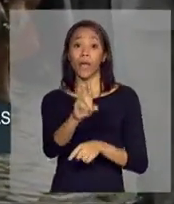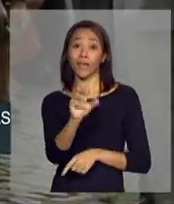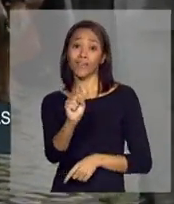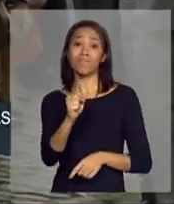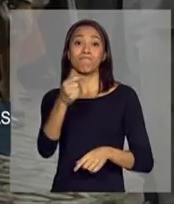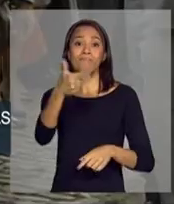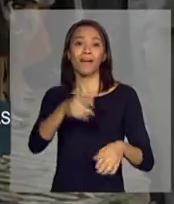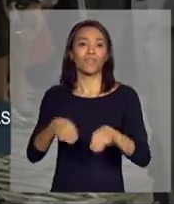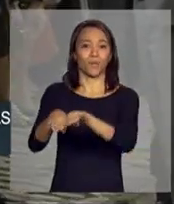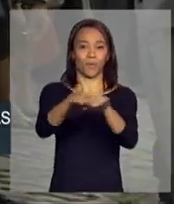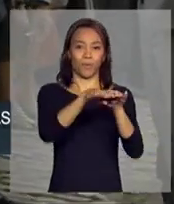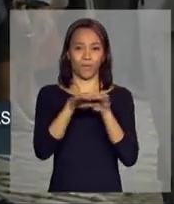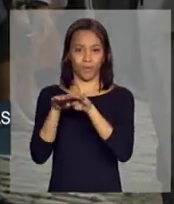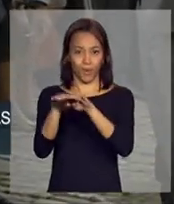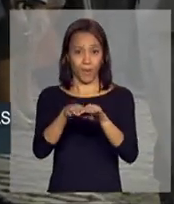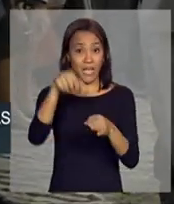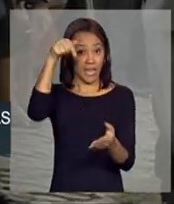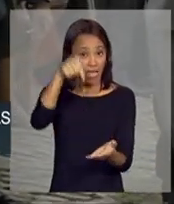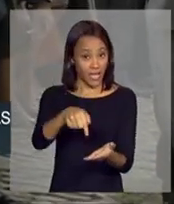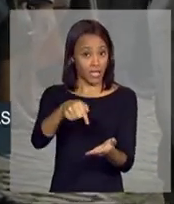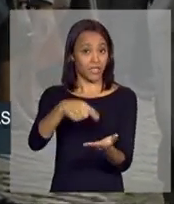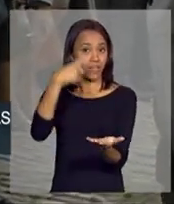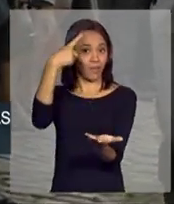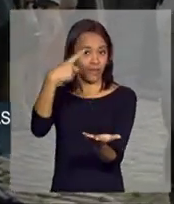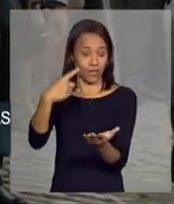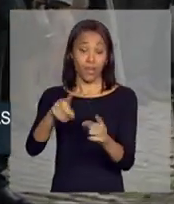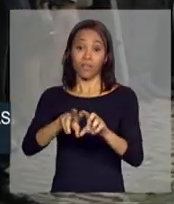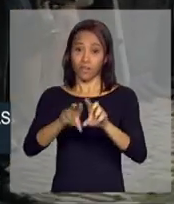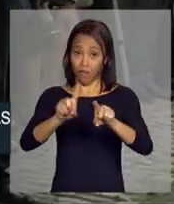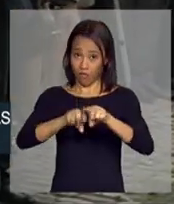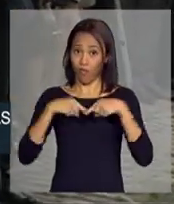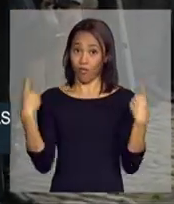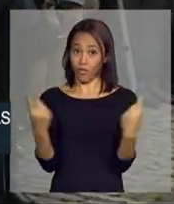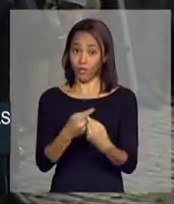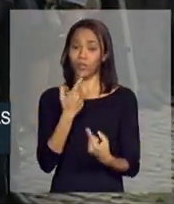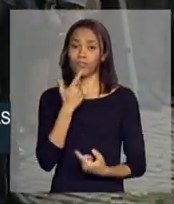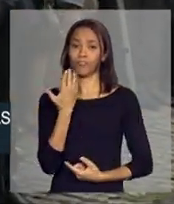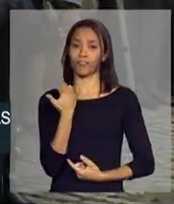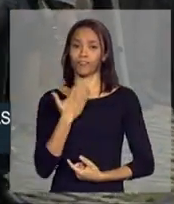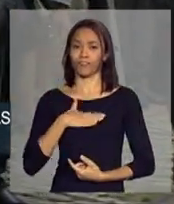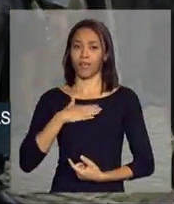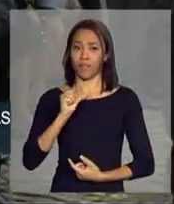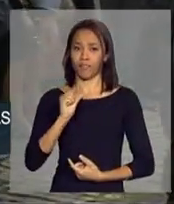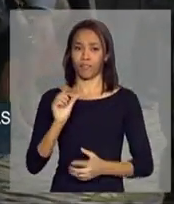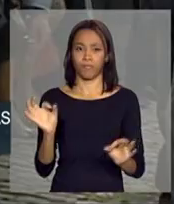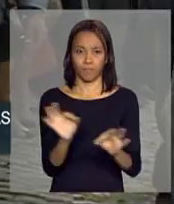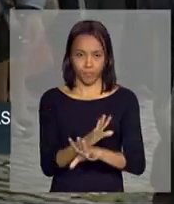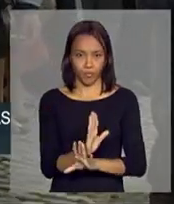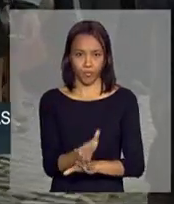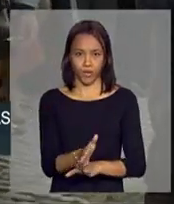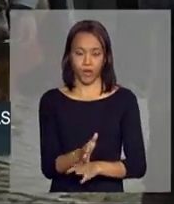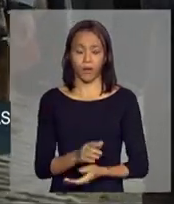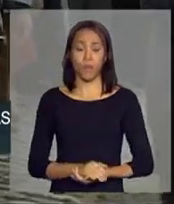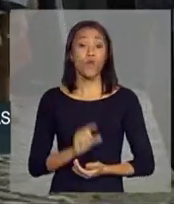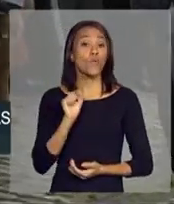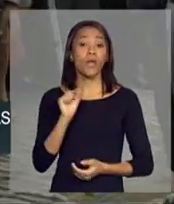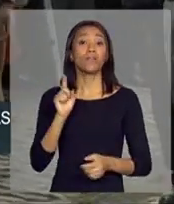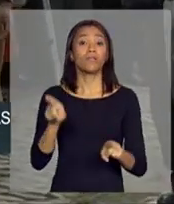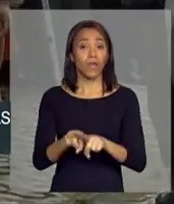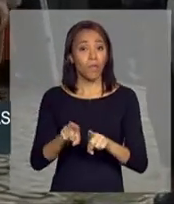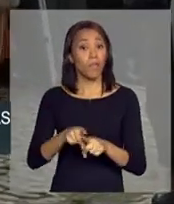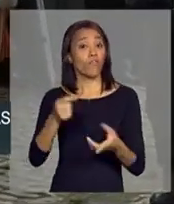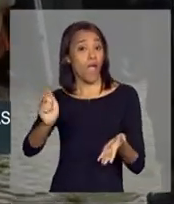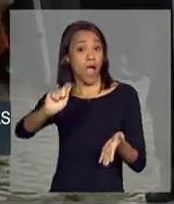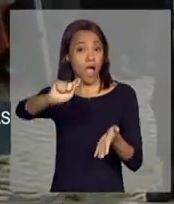nessa cerimônia de repactuação que terminou agora há pouco foi assinada